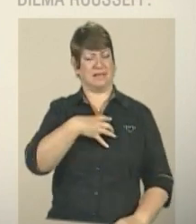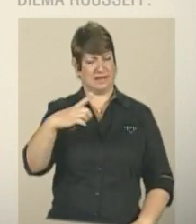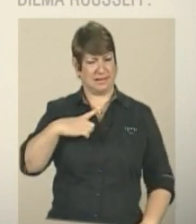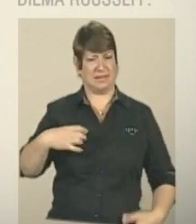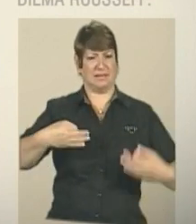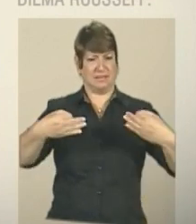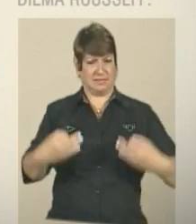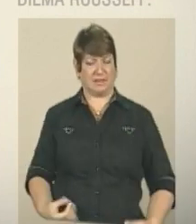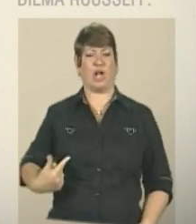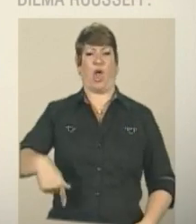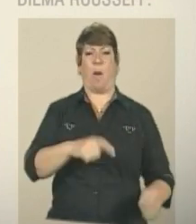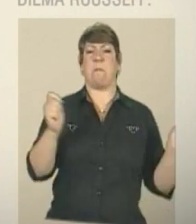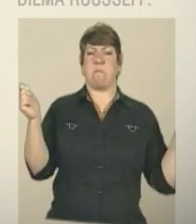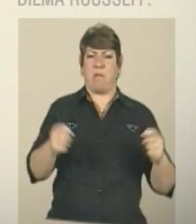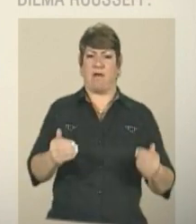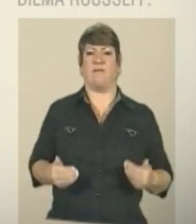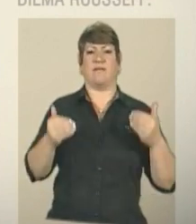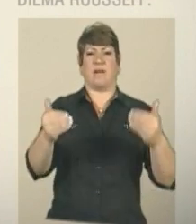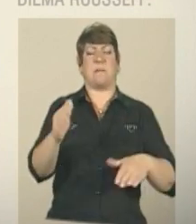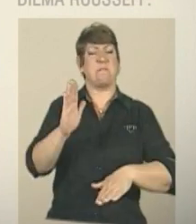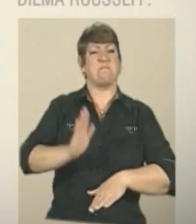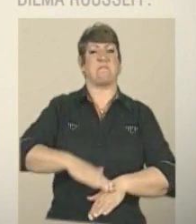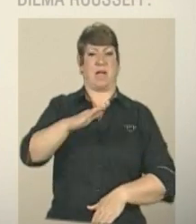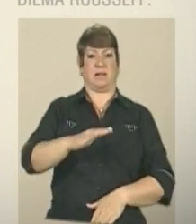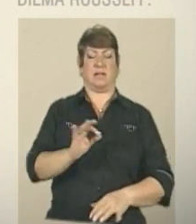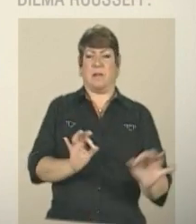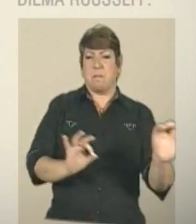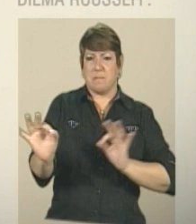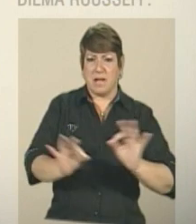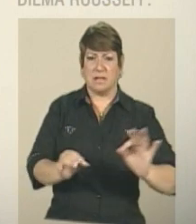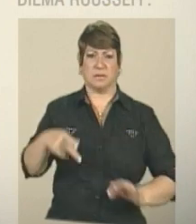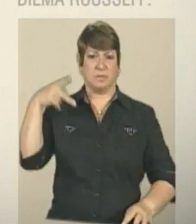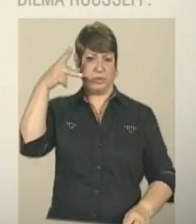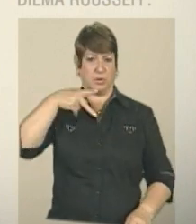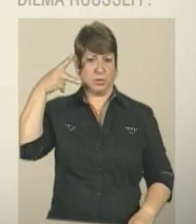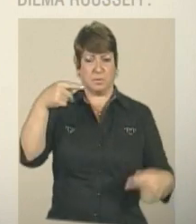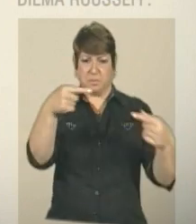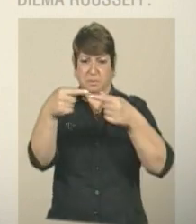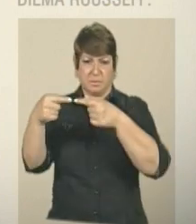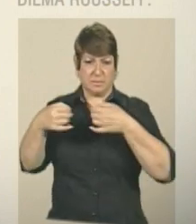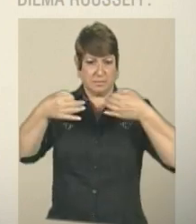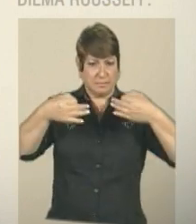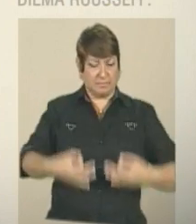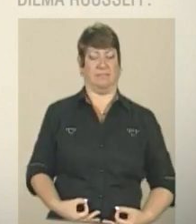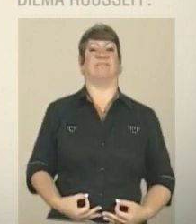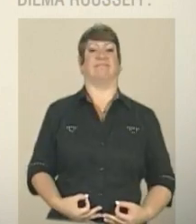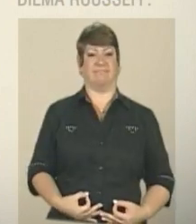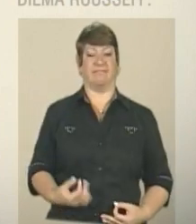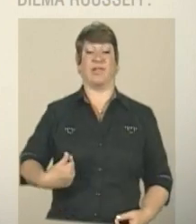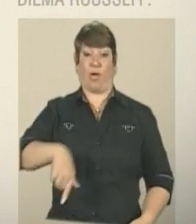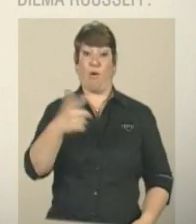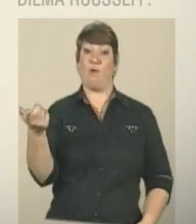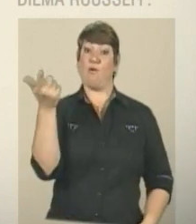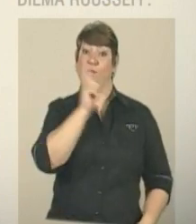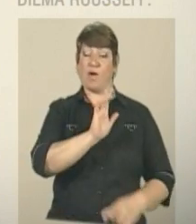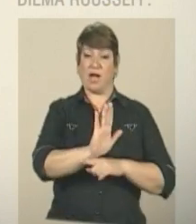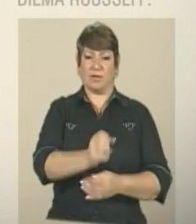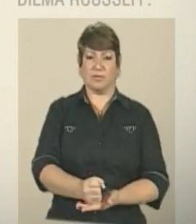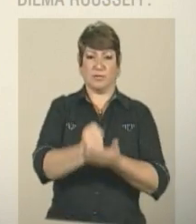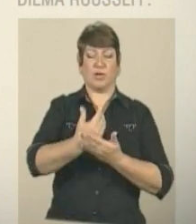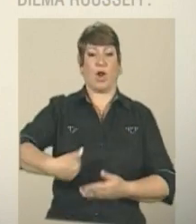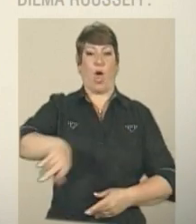e vamos avançar muito mais. Com planejamento e políticas acertadas, estamos conseguindo proteger a